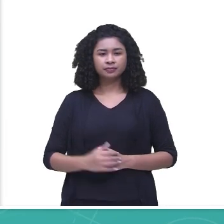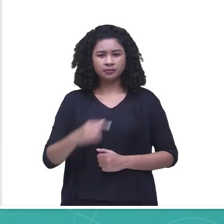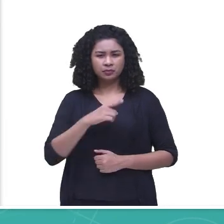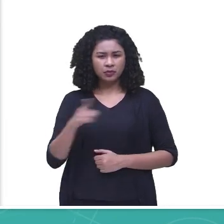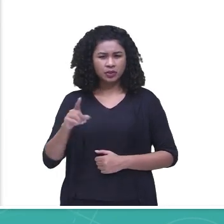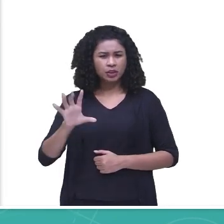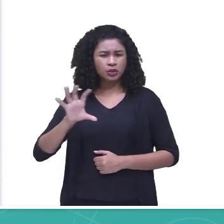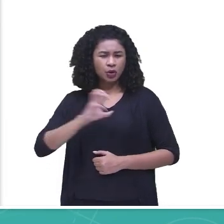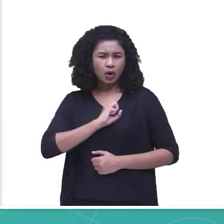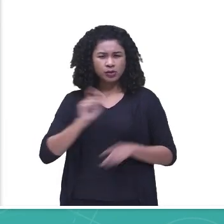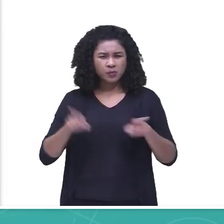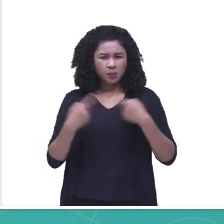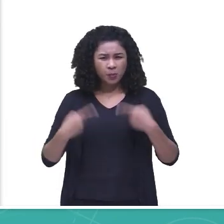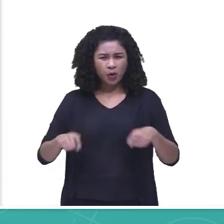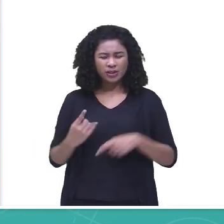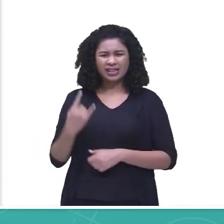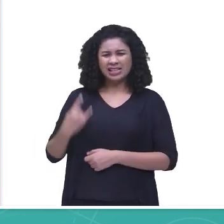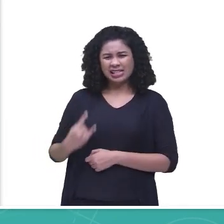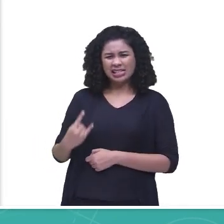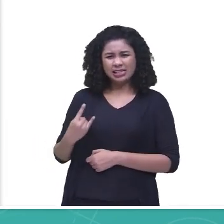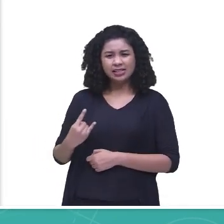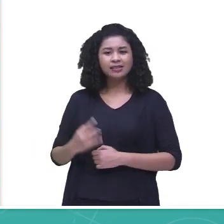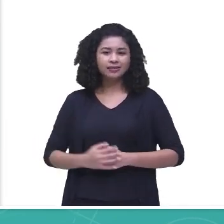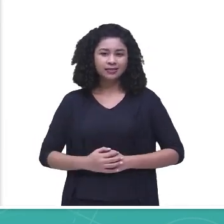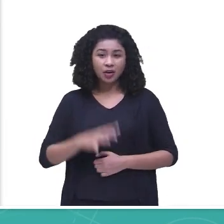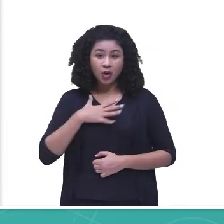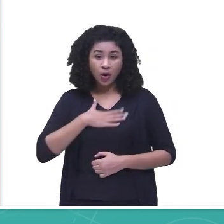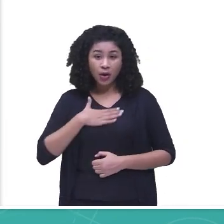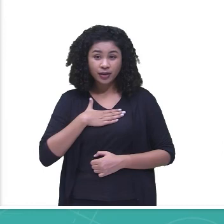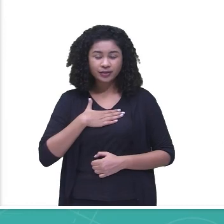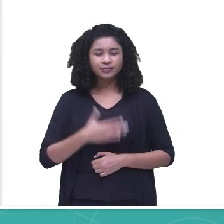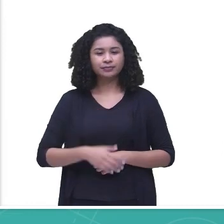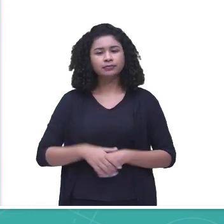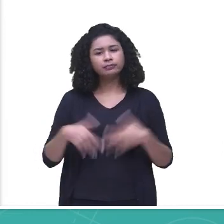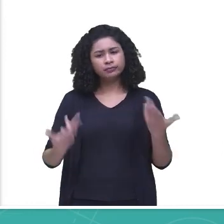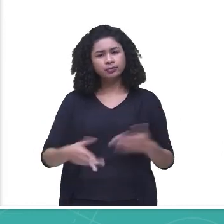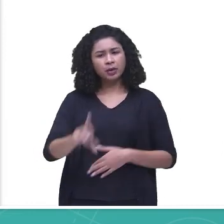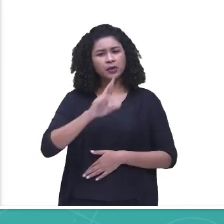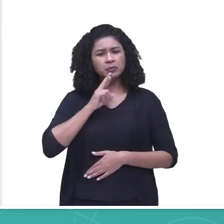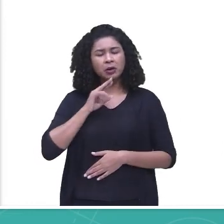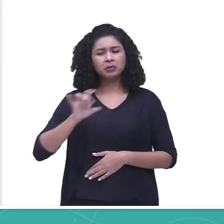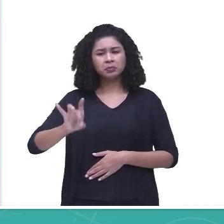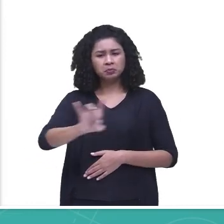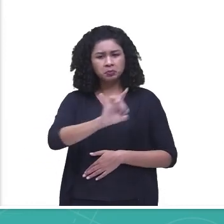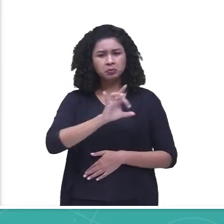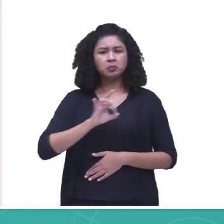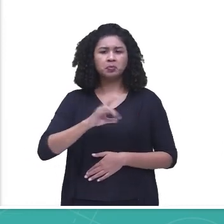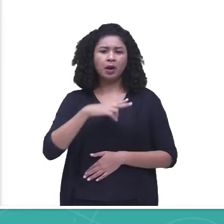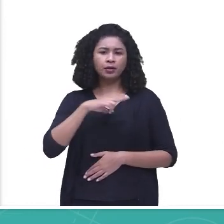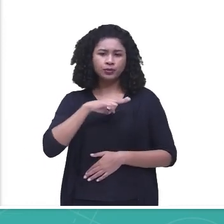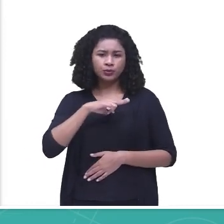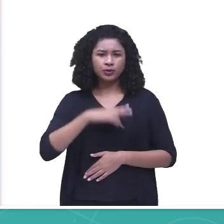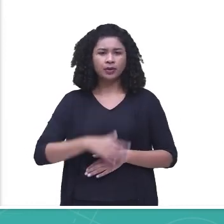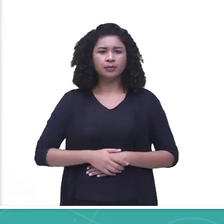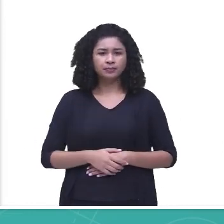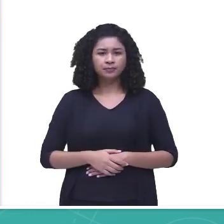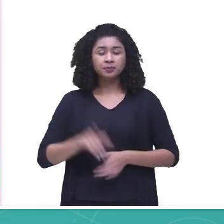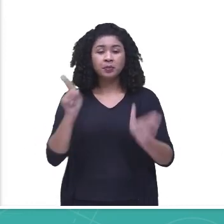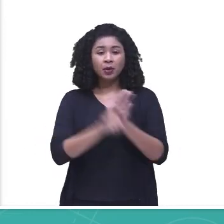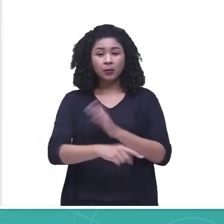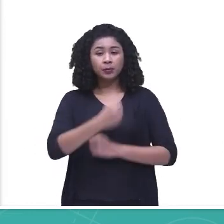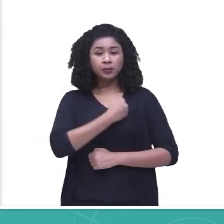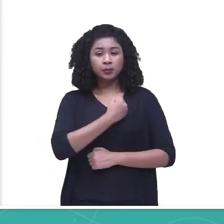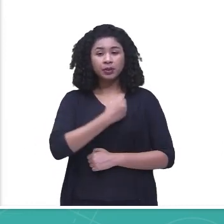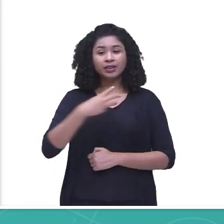rock? Yes, I do. No, I don't. Então a resposta depende de cada um, né? Vamos para 3 agora. A resposta da questão